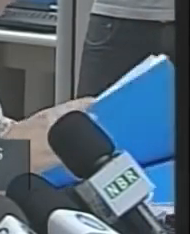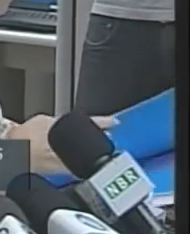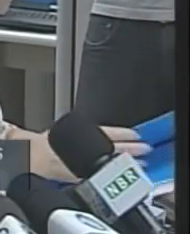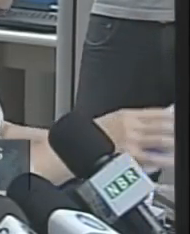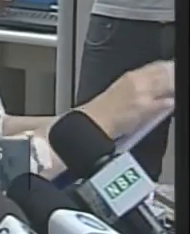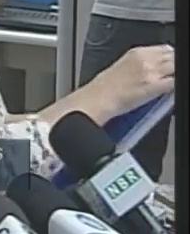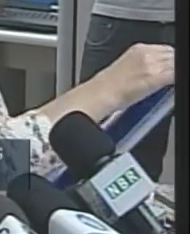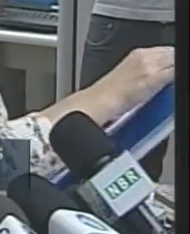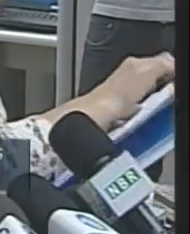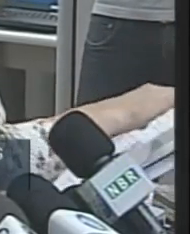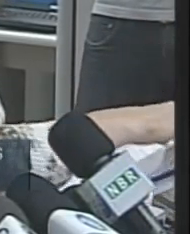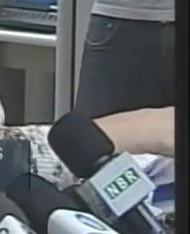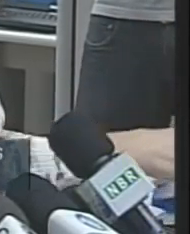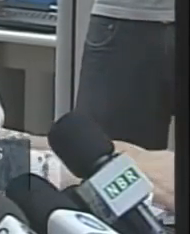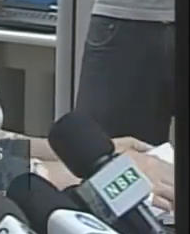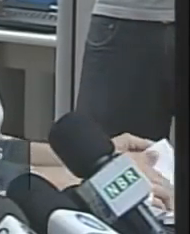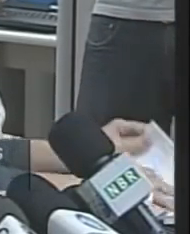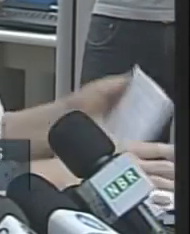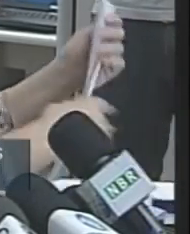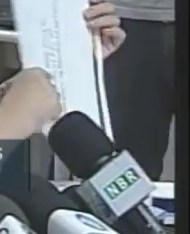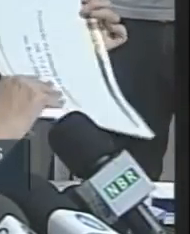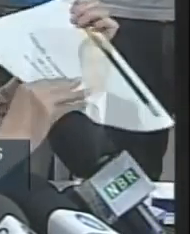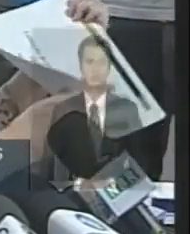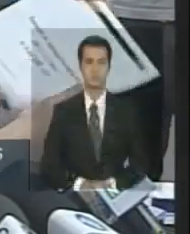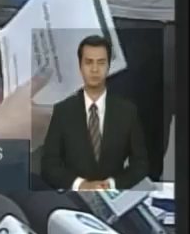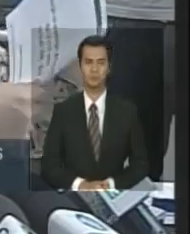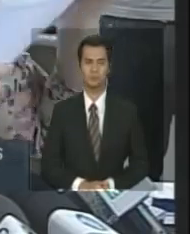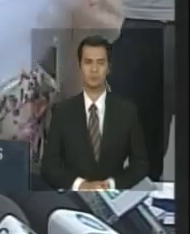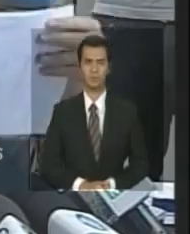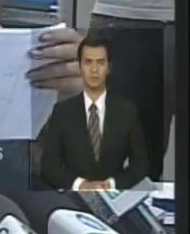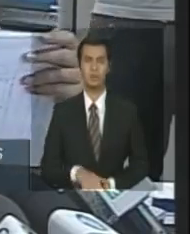Olha só. Tem uma tabela que eu